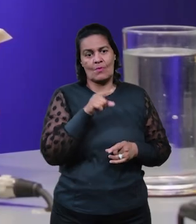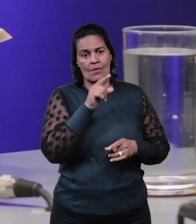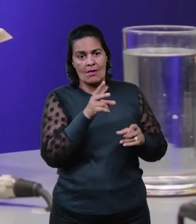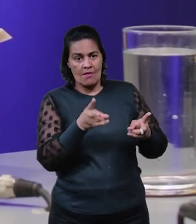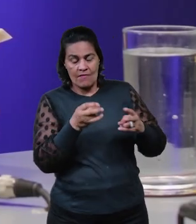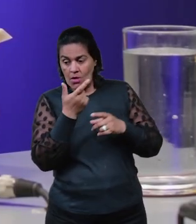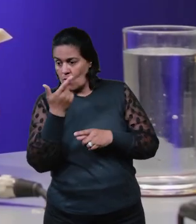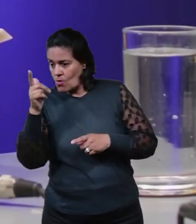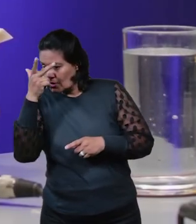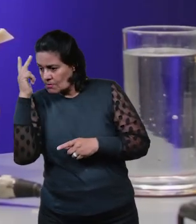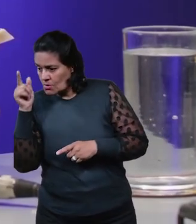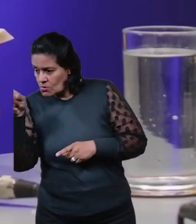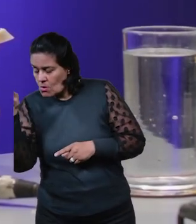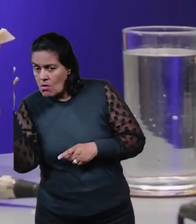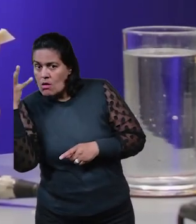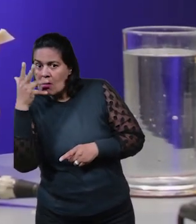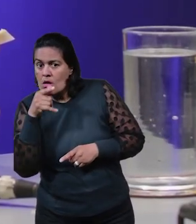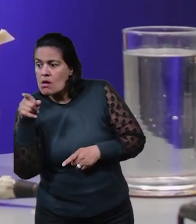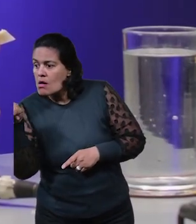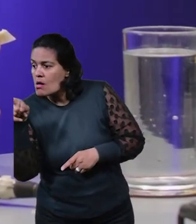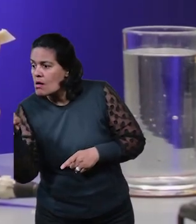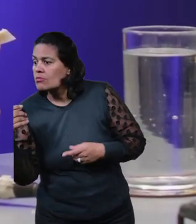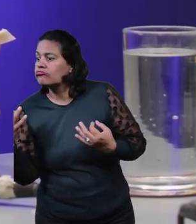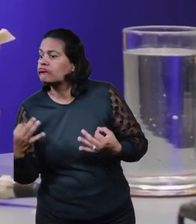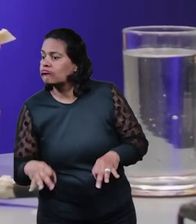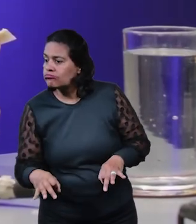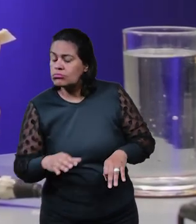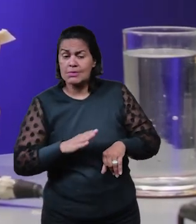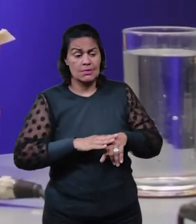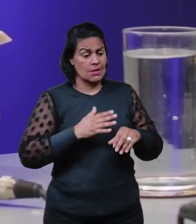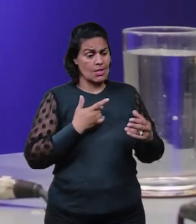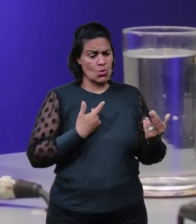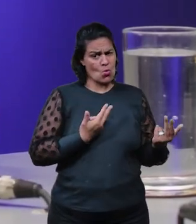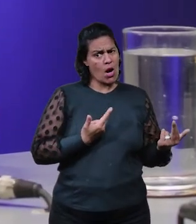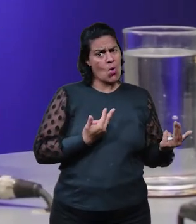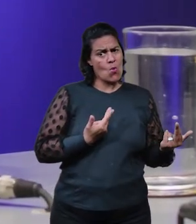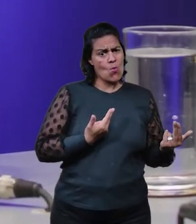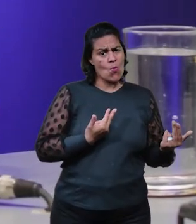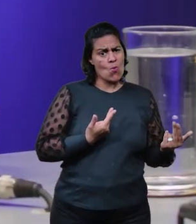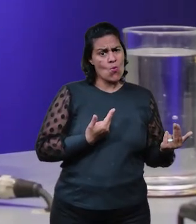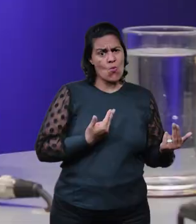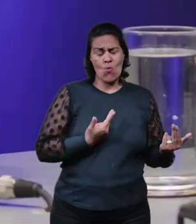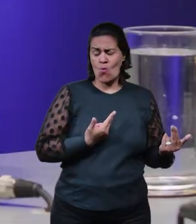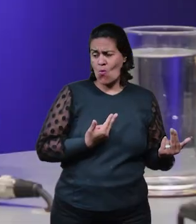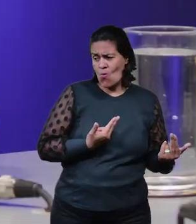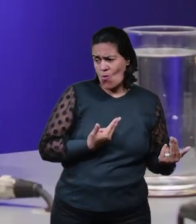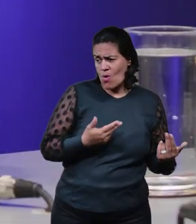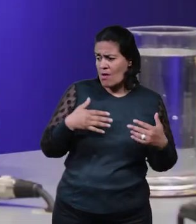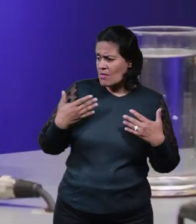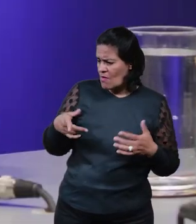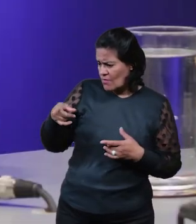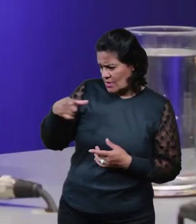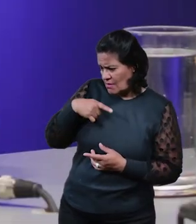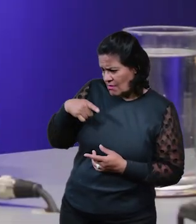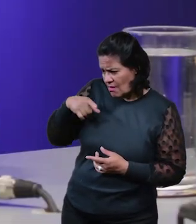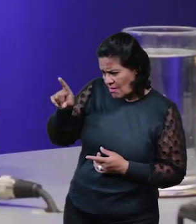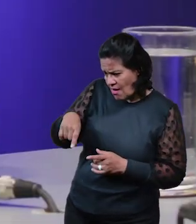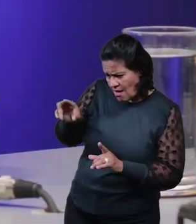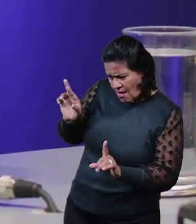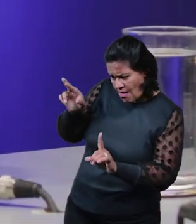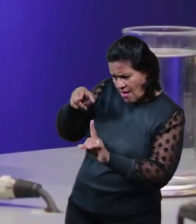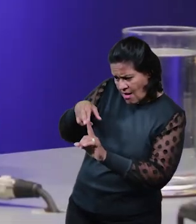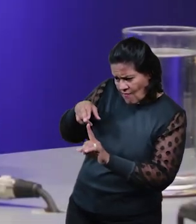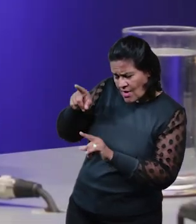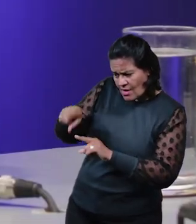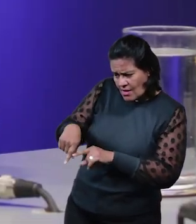nas outras pessoas e você vê nas outras pessoas aquilo que tem em você. Então, se você antes tinha uma referência de beleza que era um